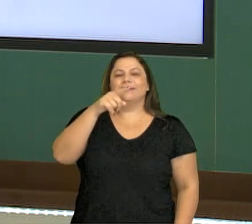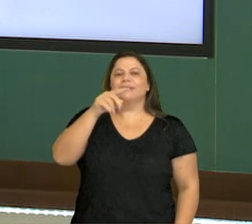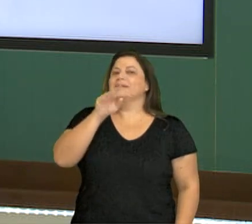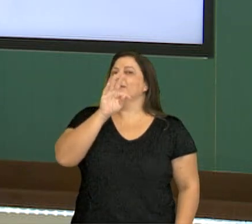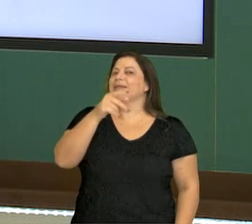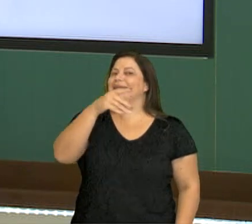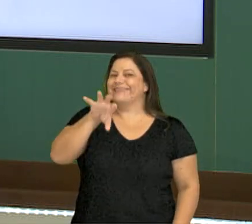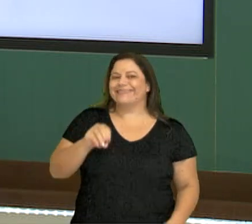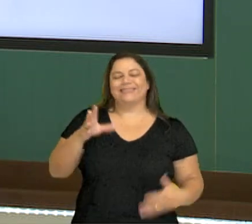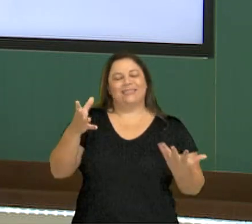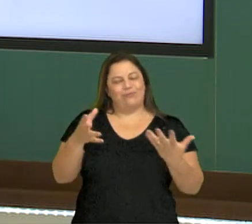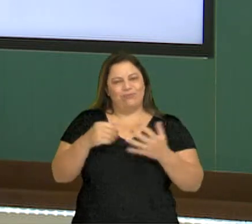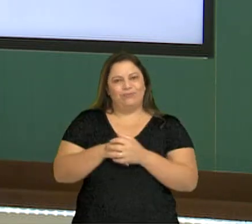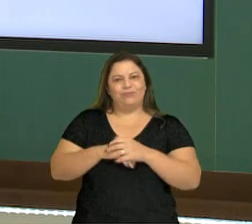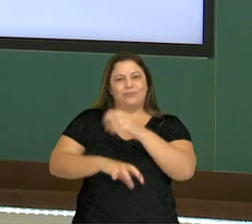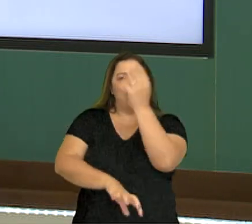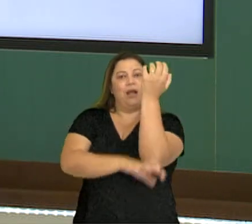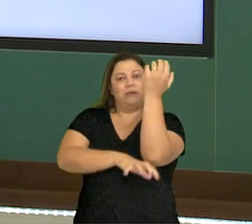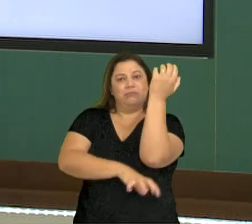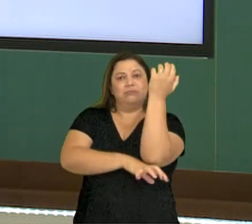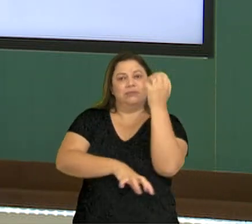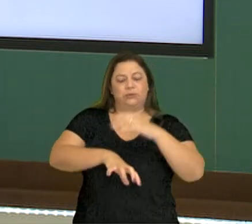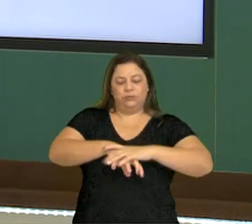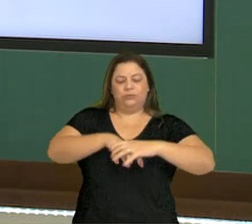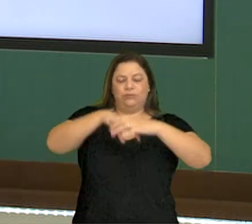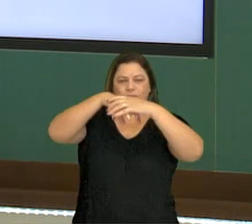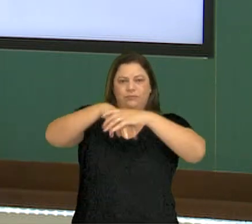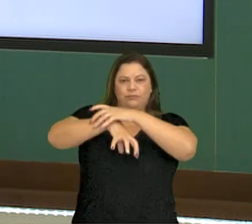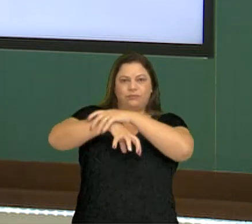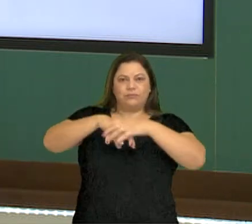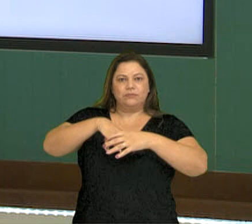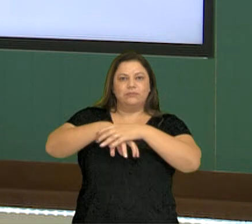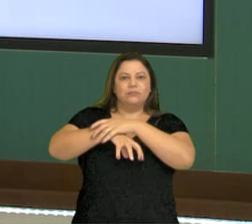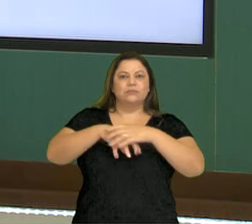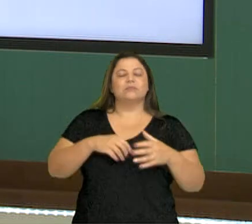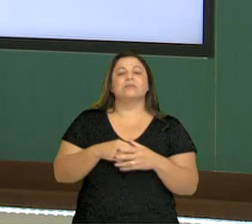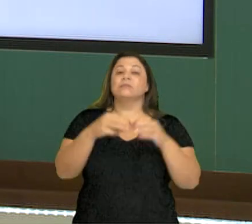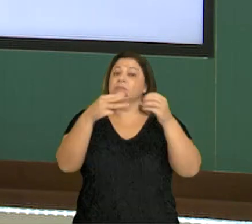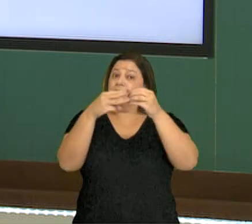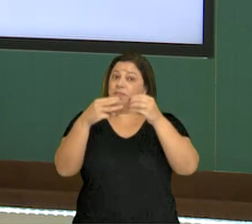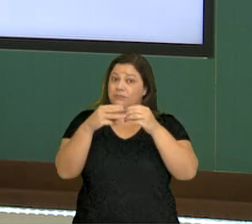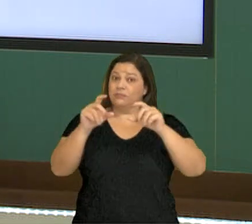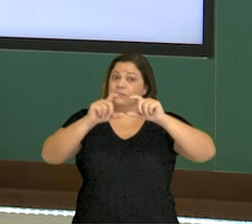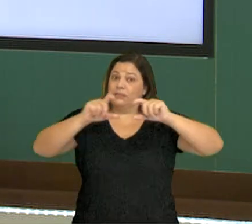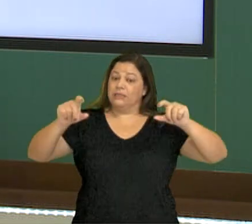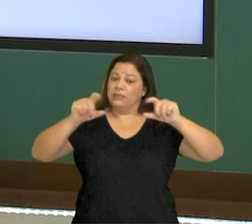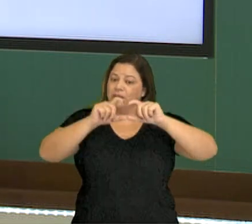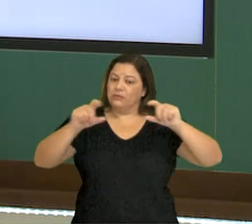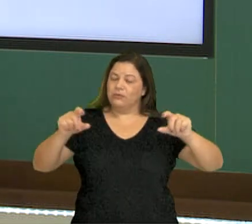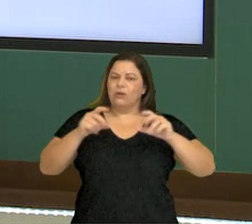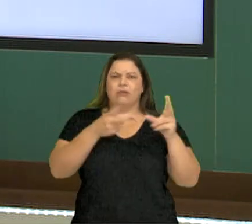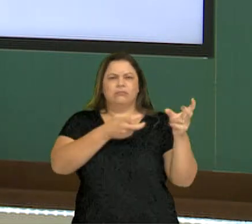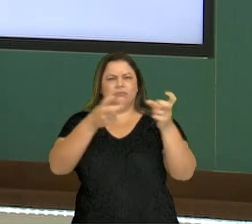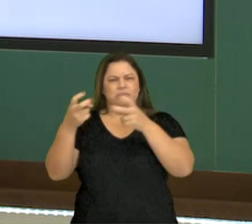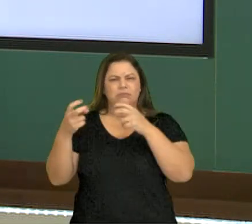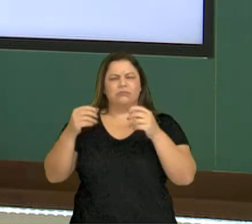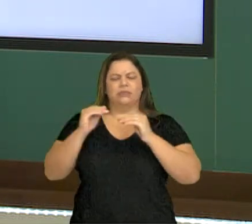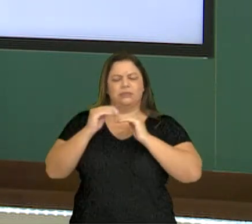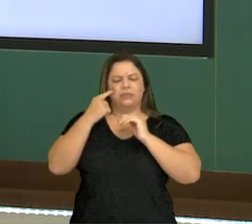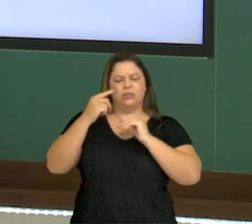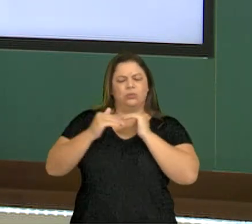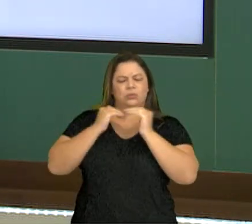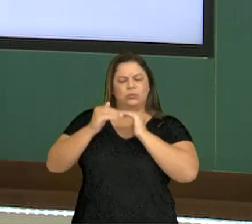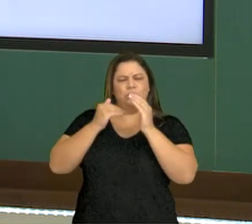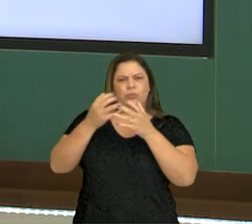a estrutura dessa planta. As células possuem o quê? Paredes mais grossas. Percebam nessa animação o desenvolvimento